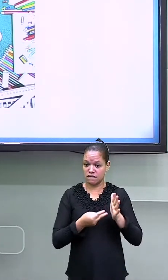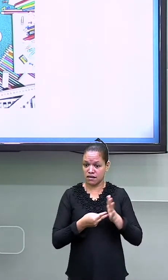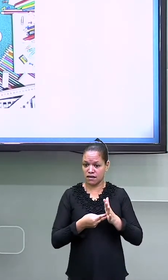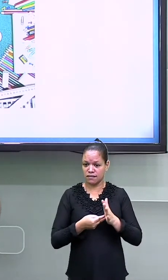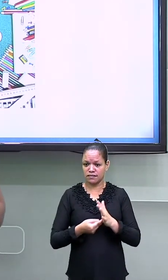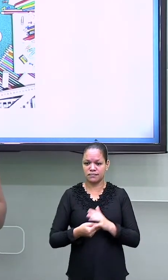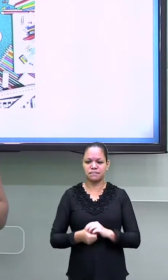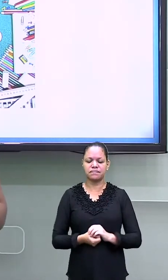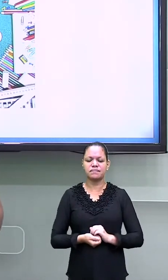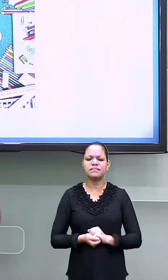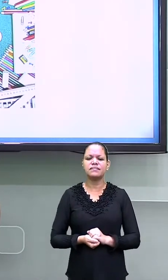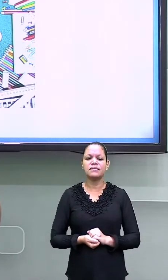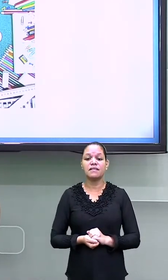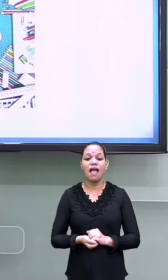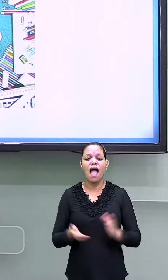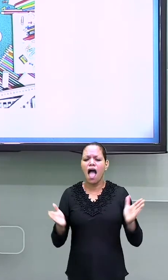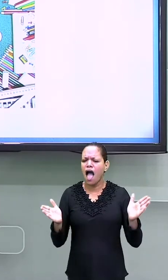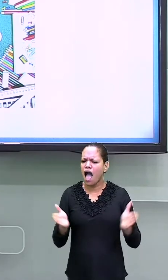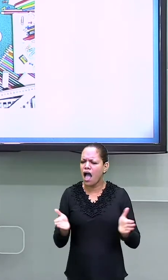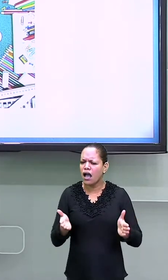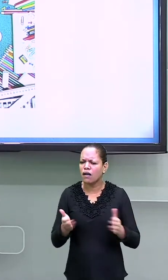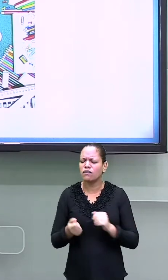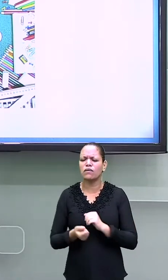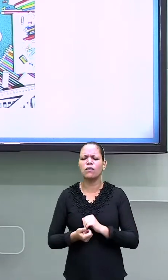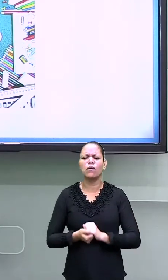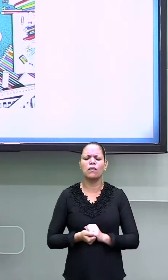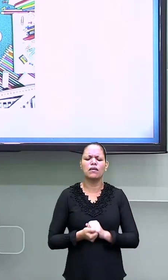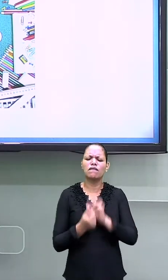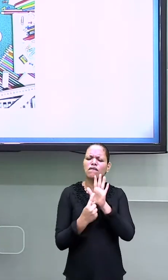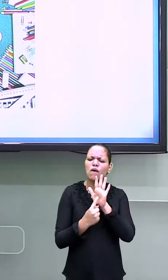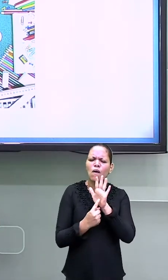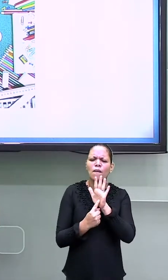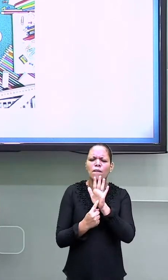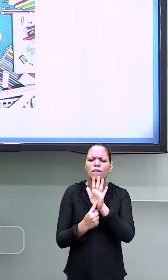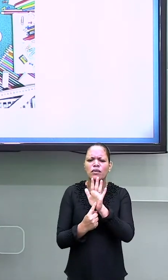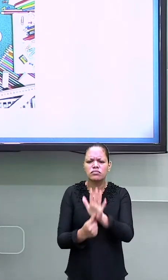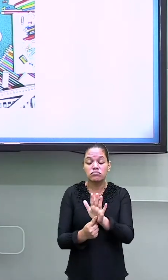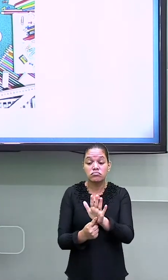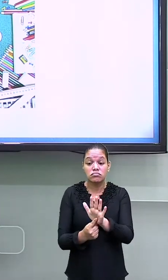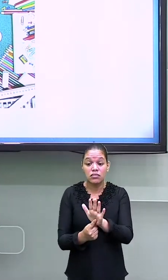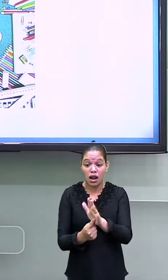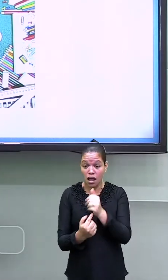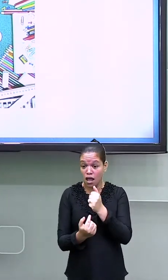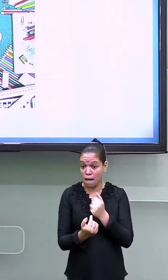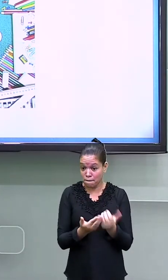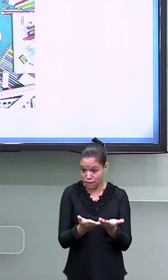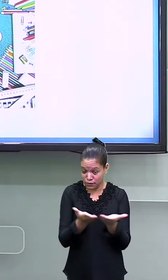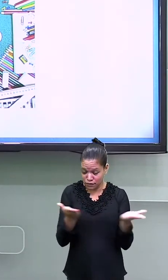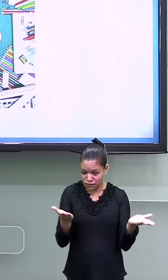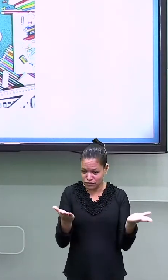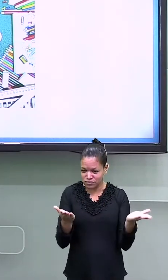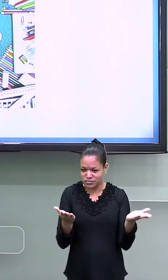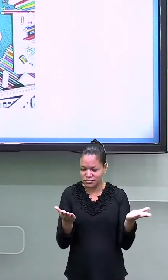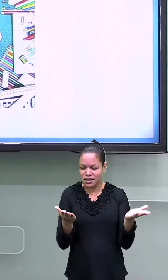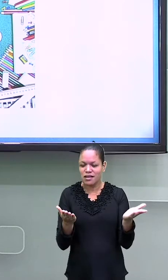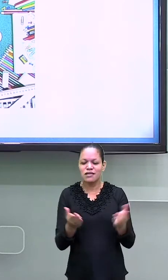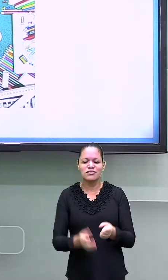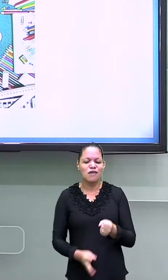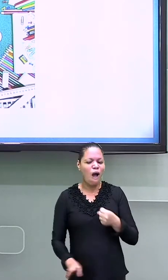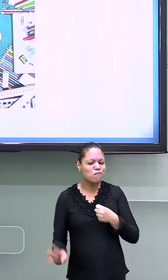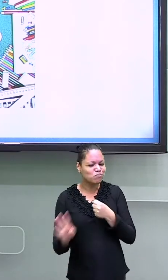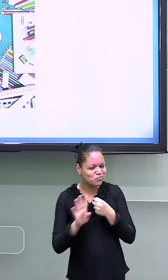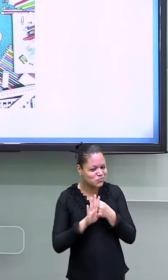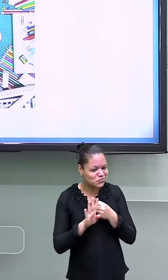Agora a gente vai passar por uma outra etapa da aula, a gente vai falar um pouquinho sobre substantivo. Você lembra aí?